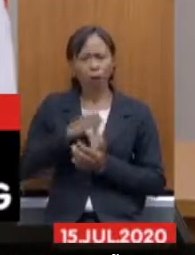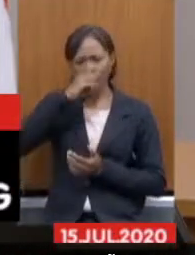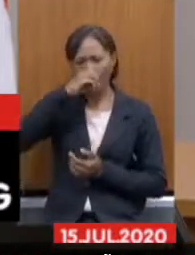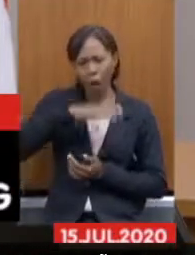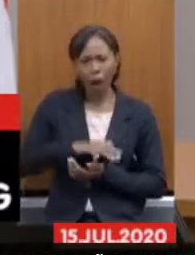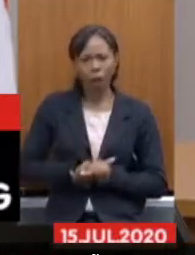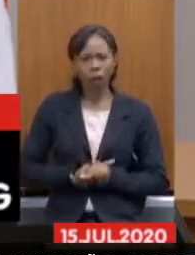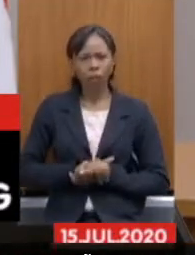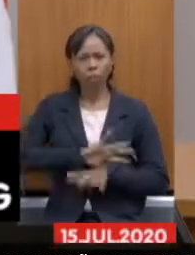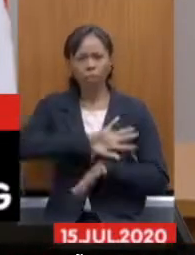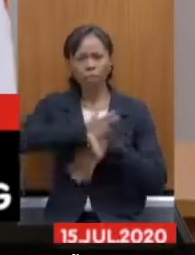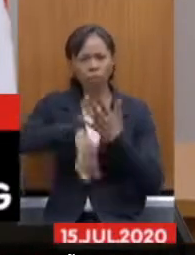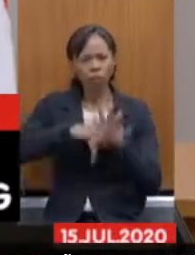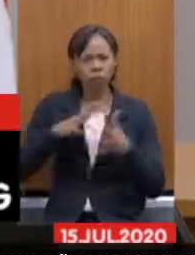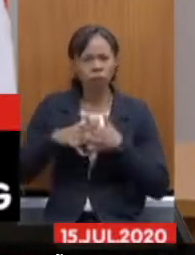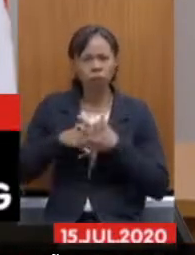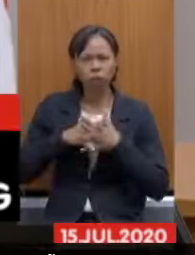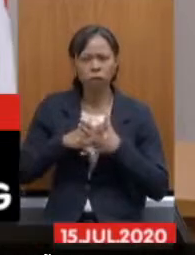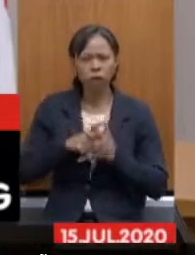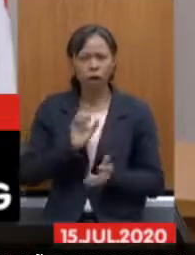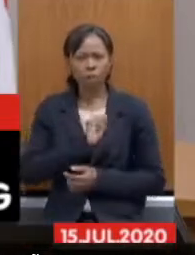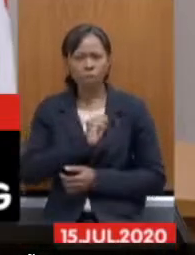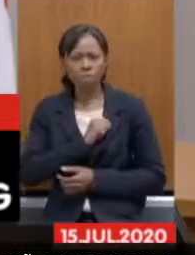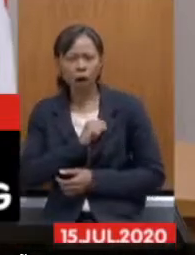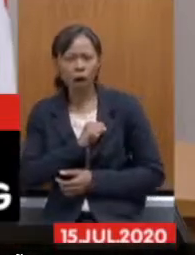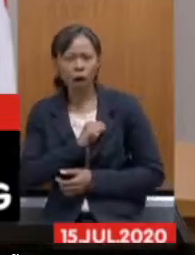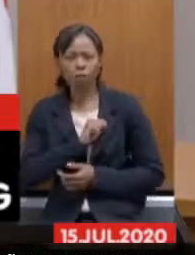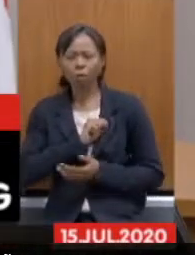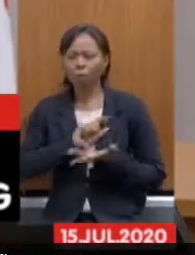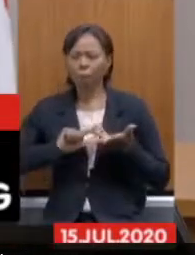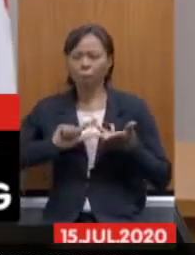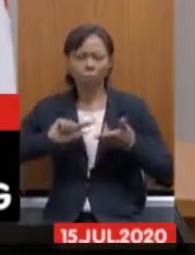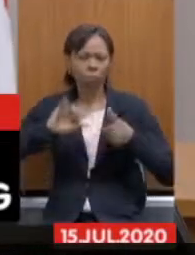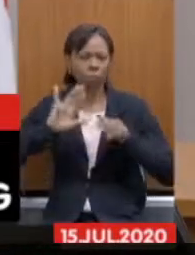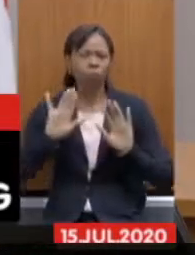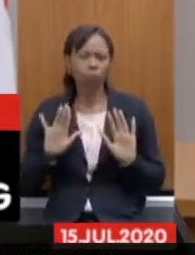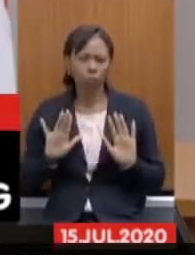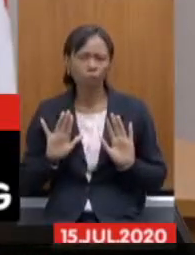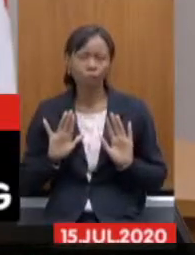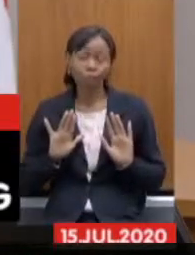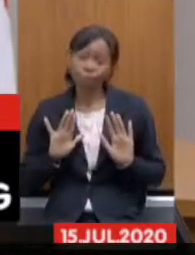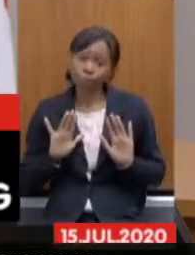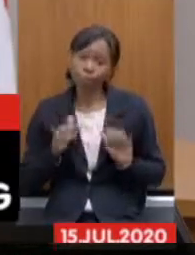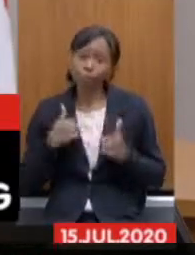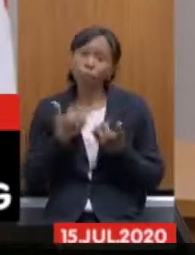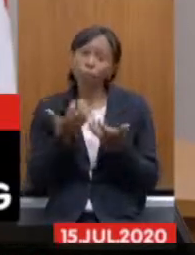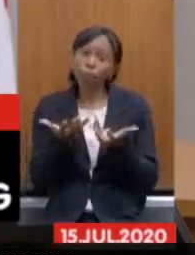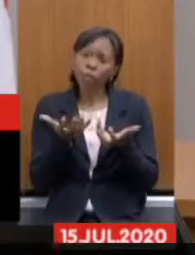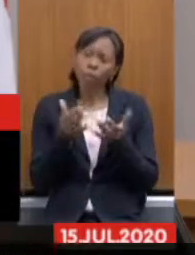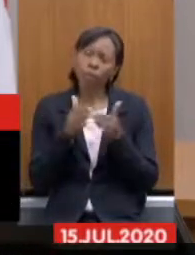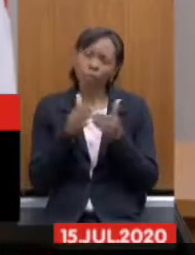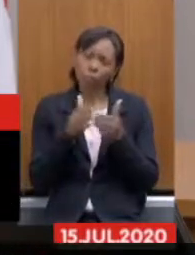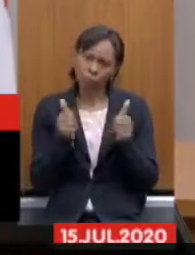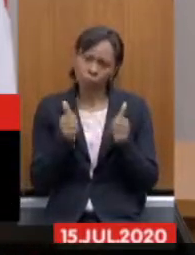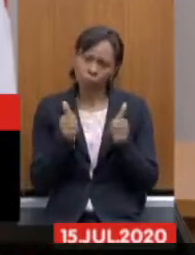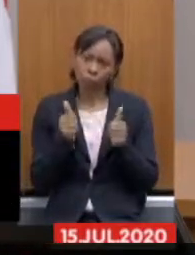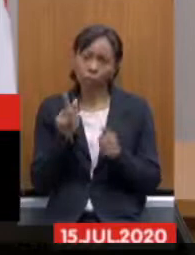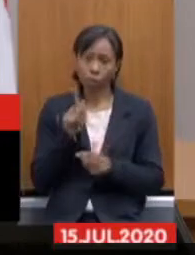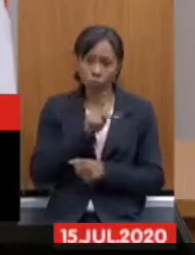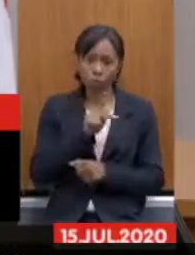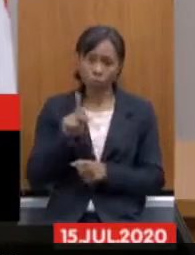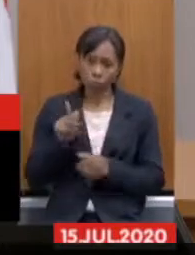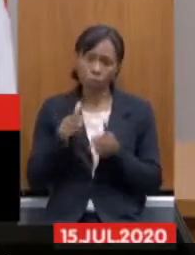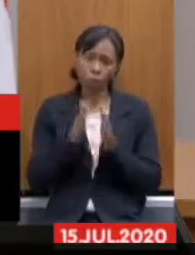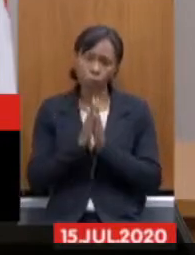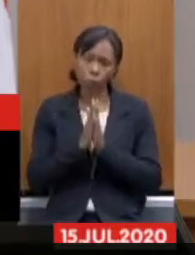o caos bom e muito mais eu gostaria de pedir ao presidente